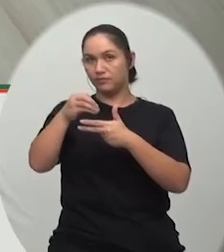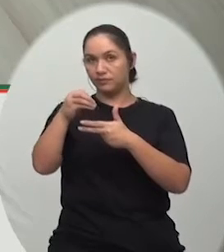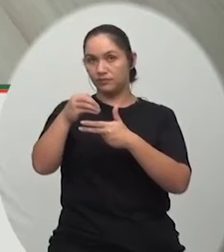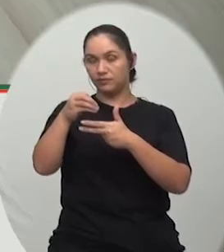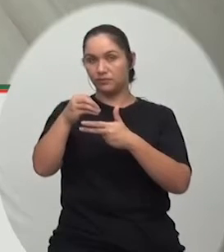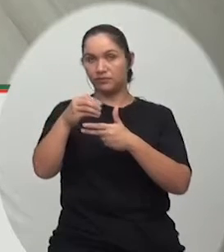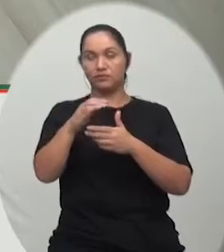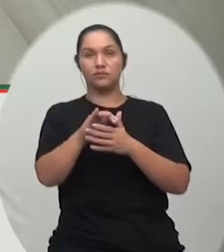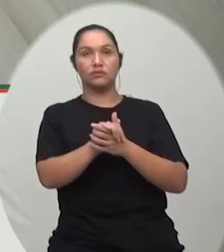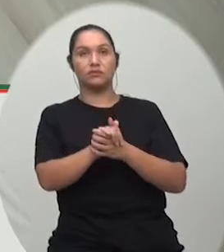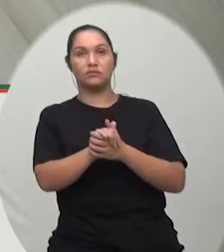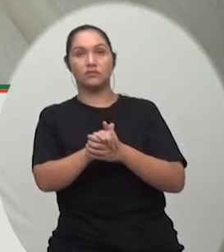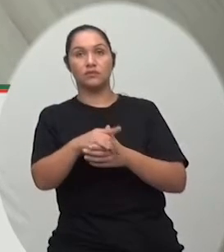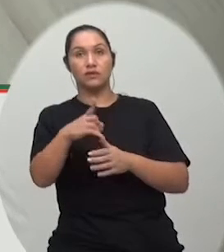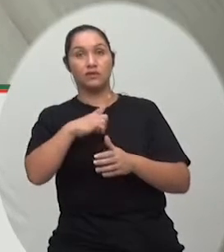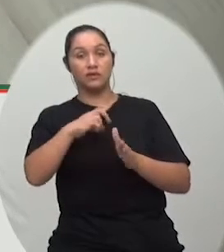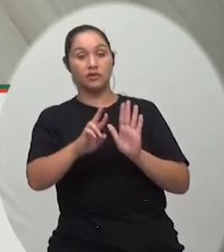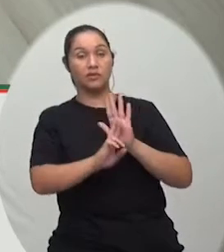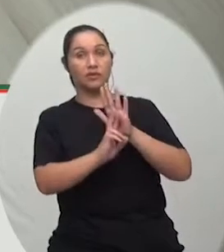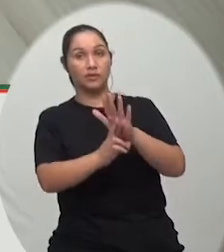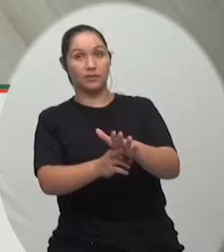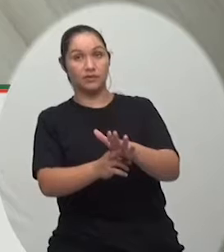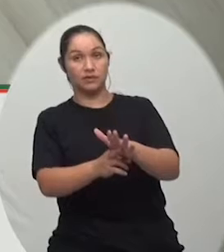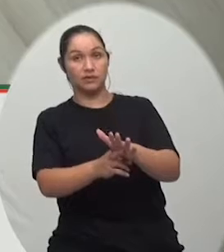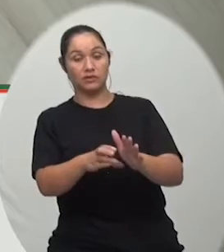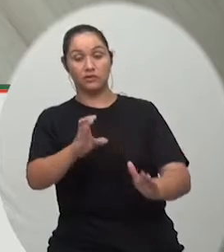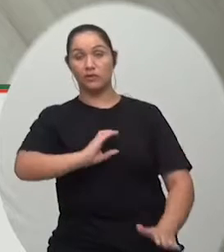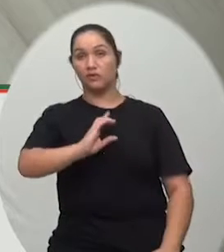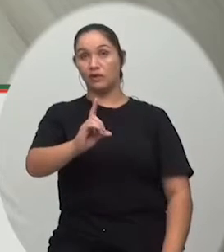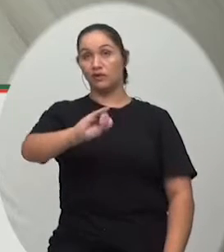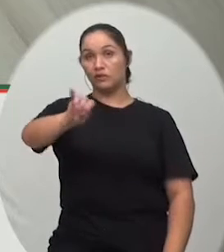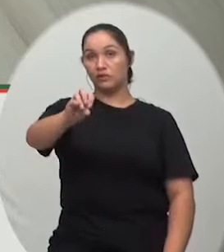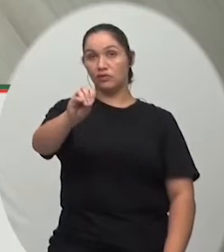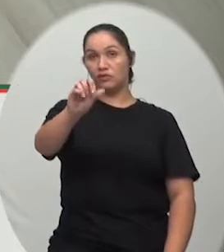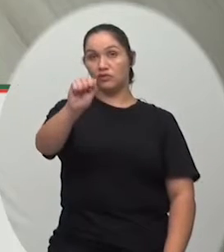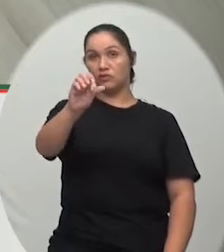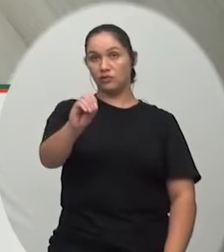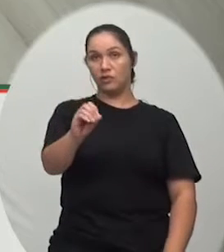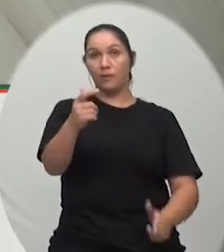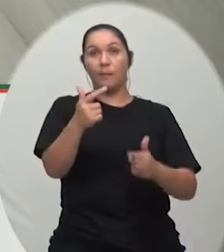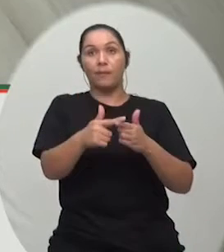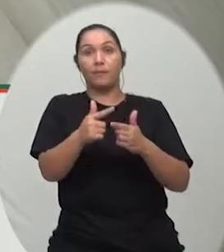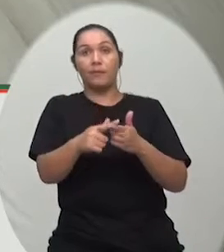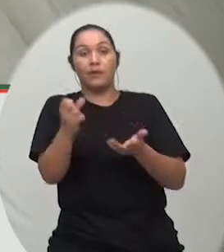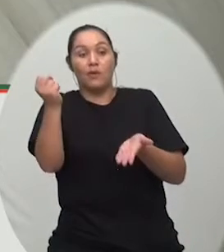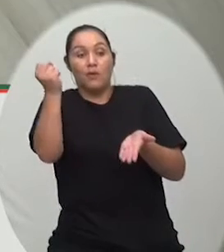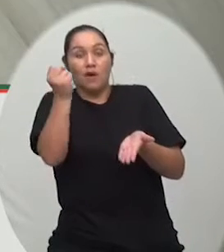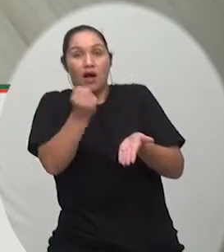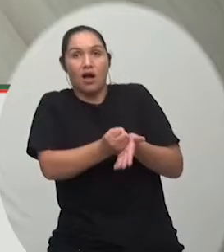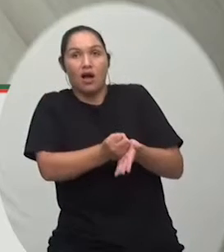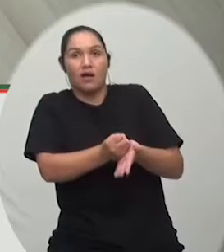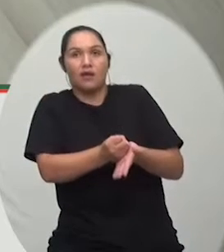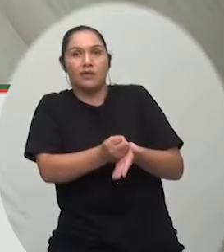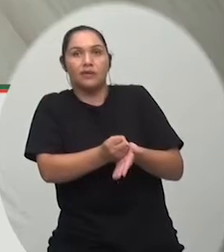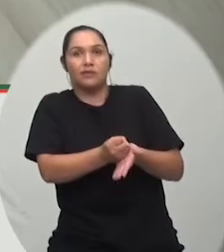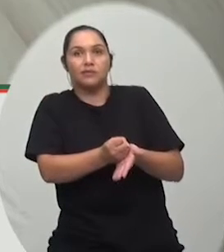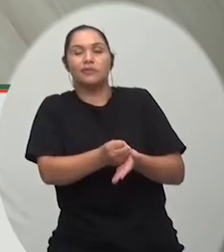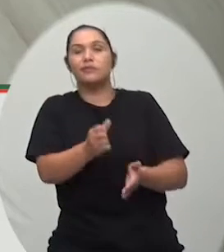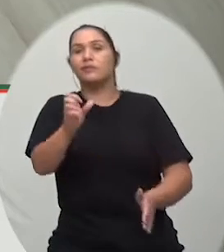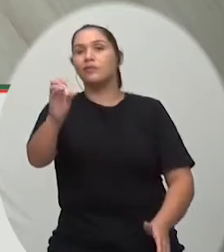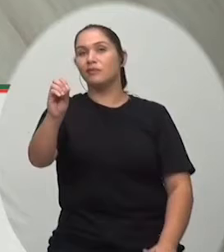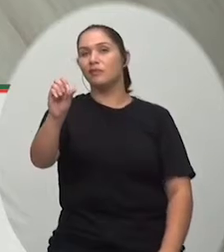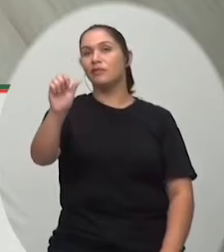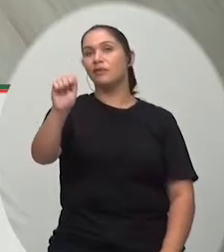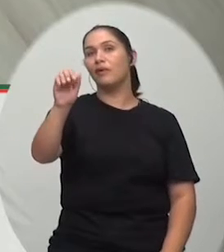pessoa do seu coordenador, professor João Carlos Medeiros Rodrigues Júnior, pelo recebimento do selo de qualidade OAB